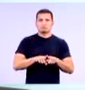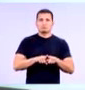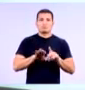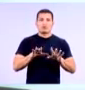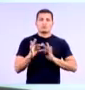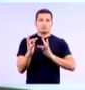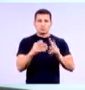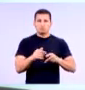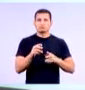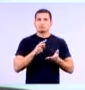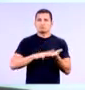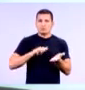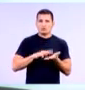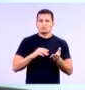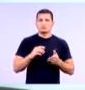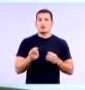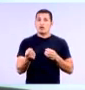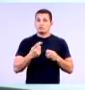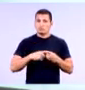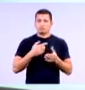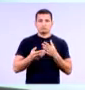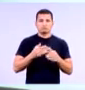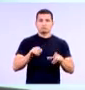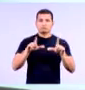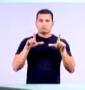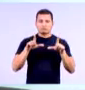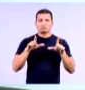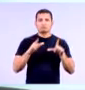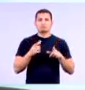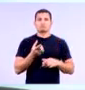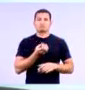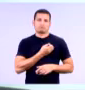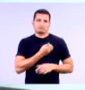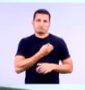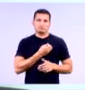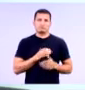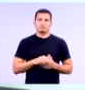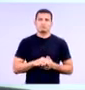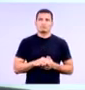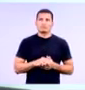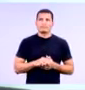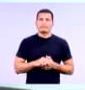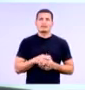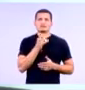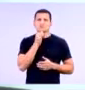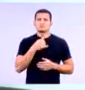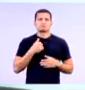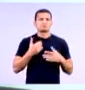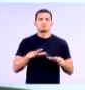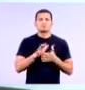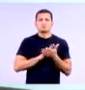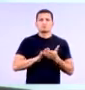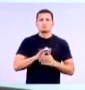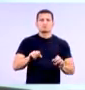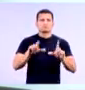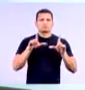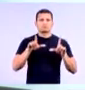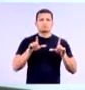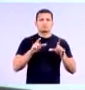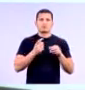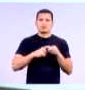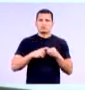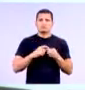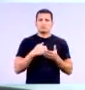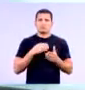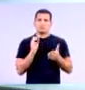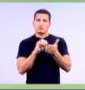os métodos retornam algum valor. Detalhe, e se eu não quiser retornar valor nenhum? Aí eu coloco uma